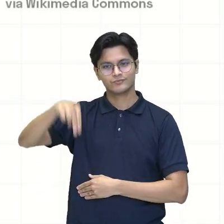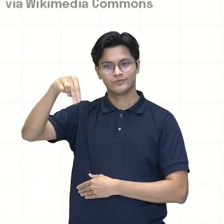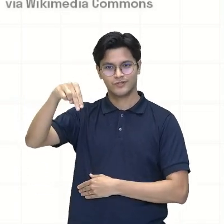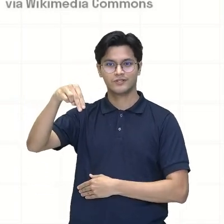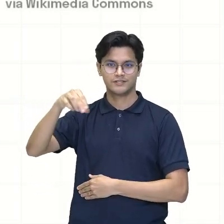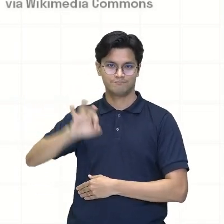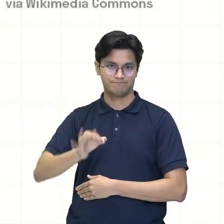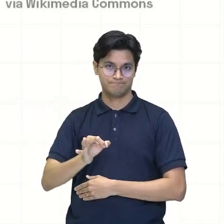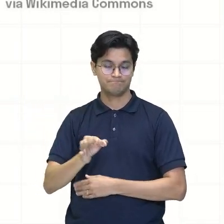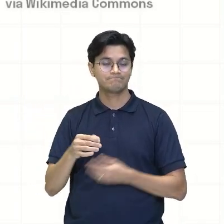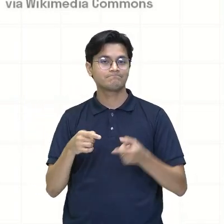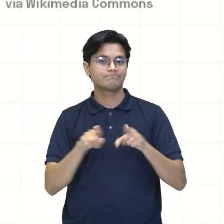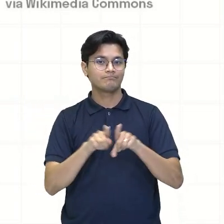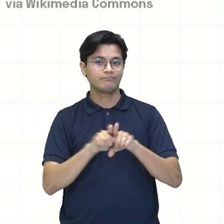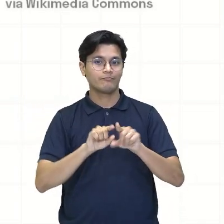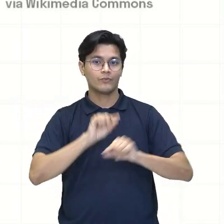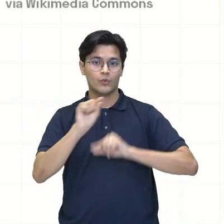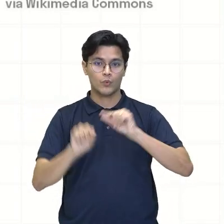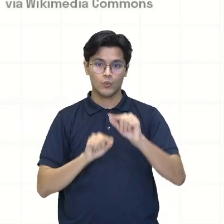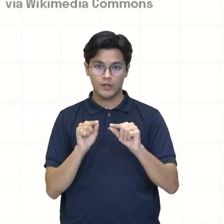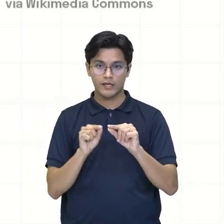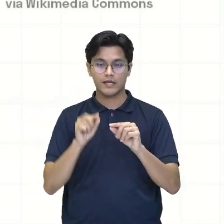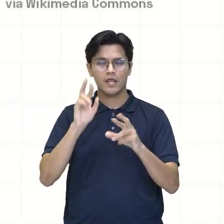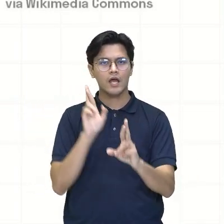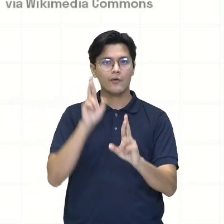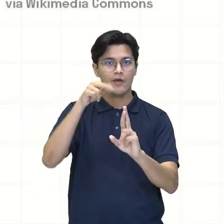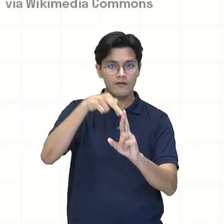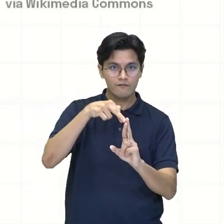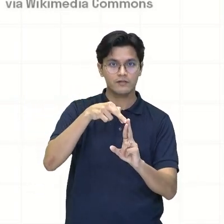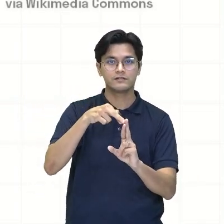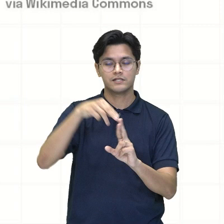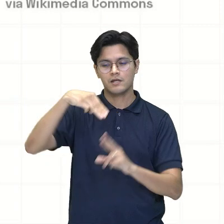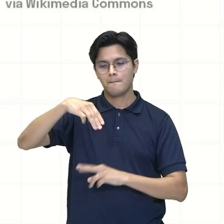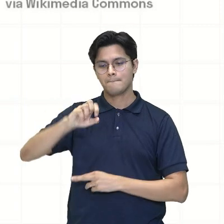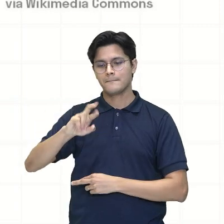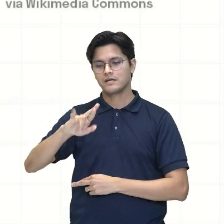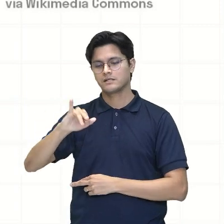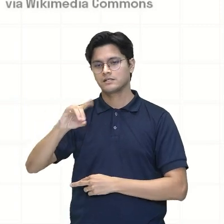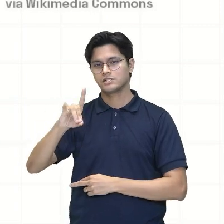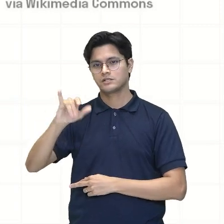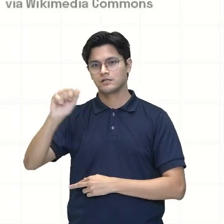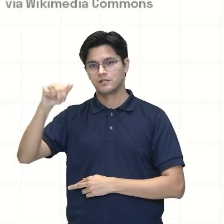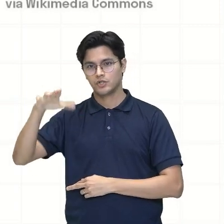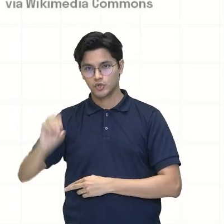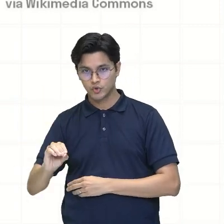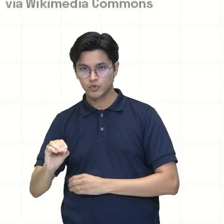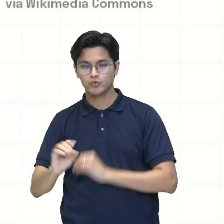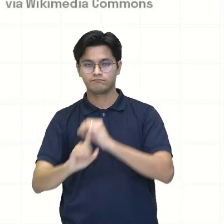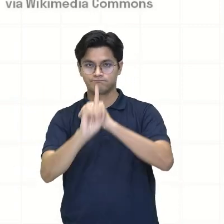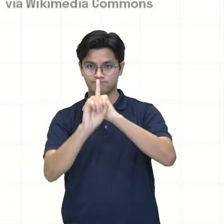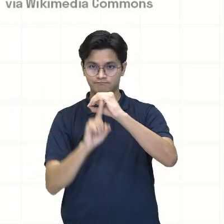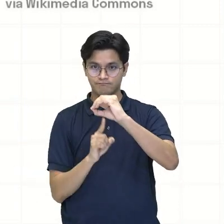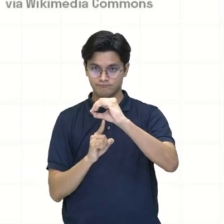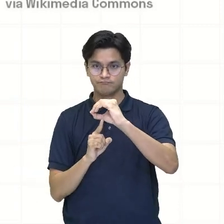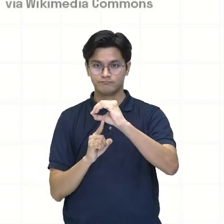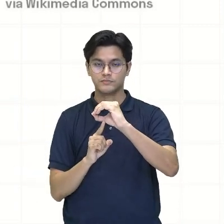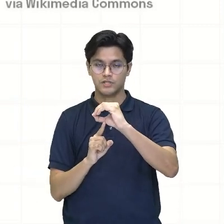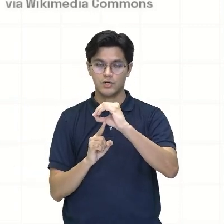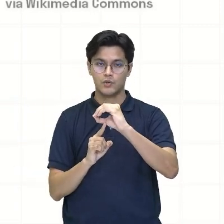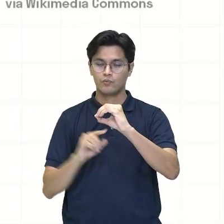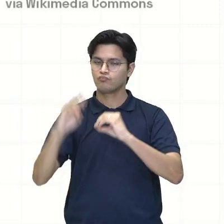norte. E de acordo com o meridiano de Greenwich, o território brasileiro ele